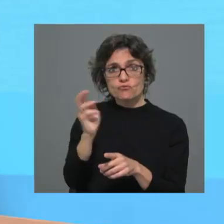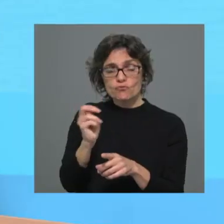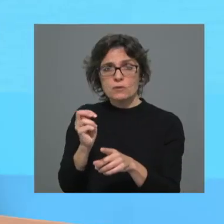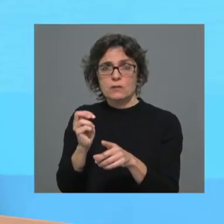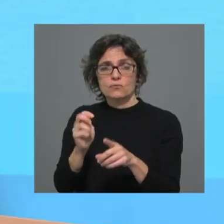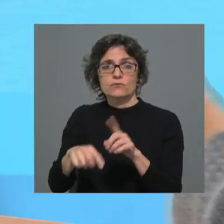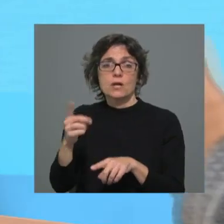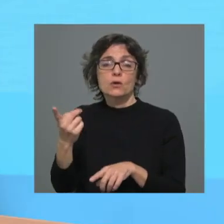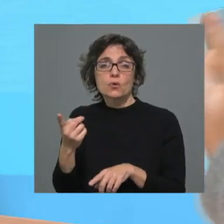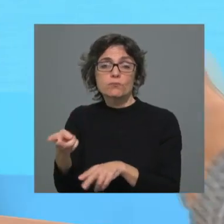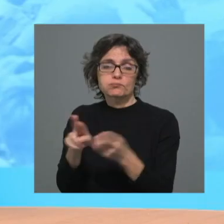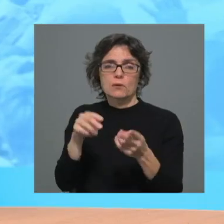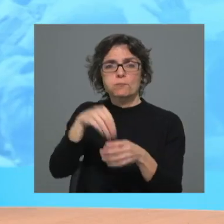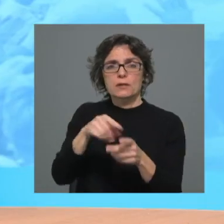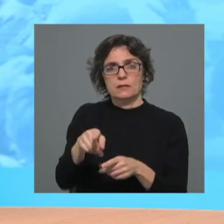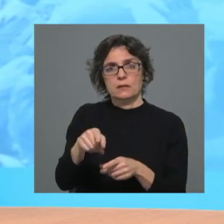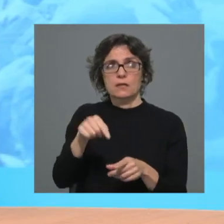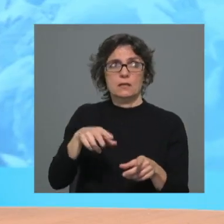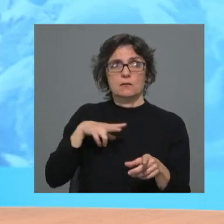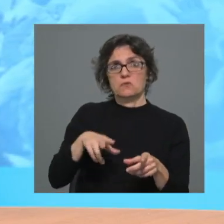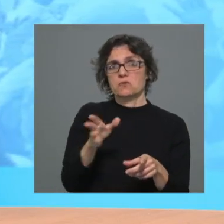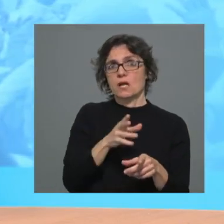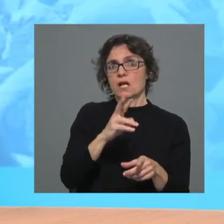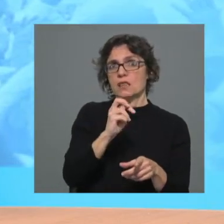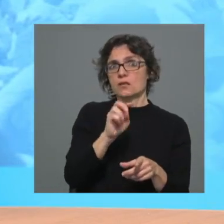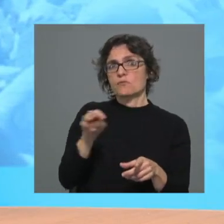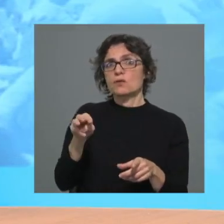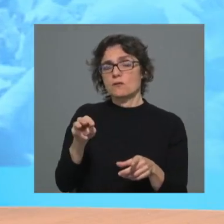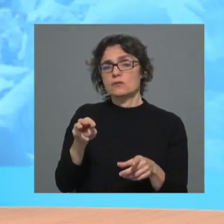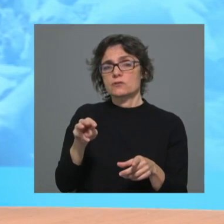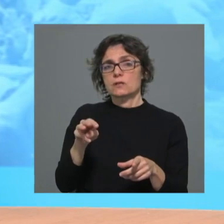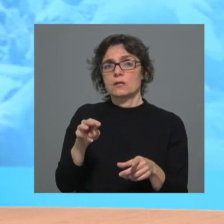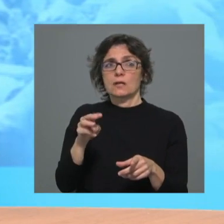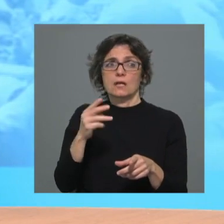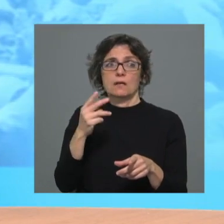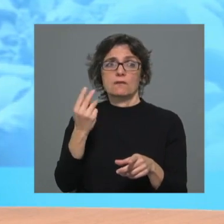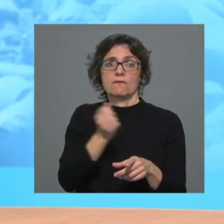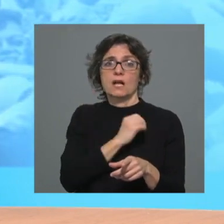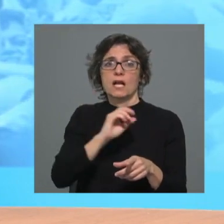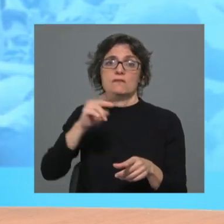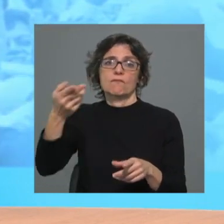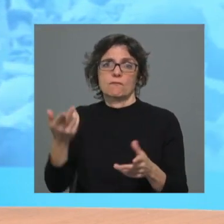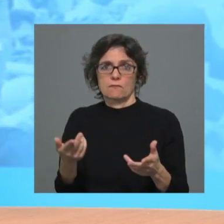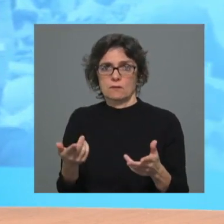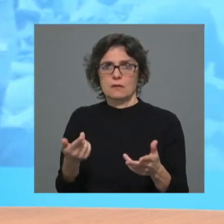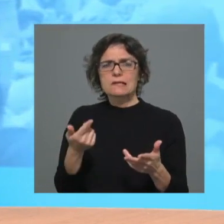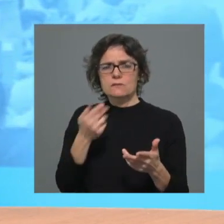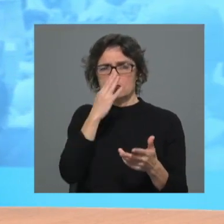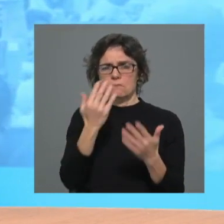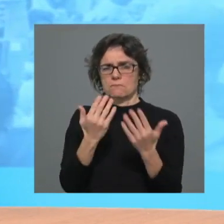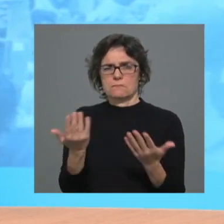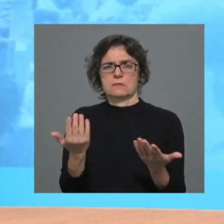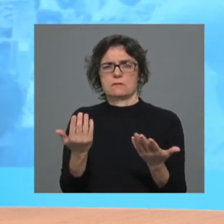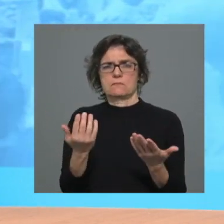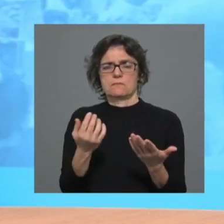internos. Seria em Portugal 3 milhões e pouco de pessoas que viviam fora das suas casas. Isto é uma proporção assustadora. E que